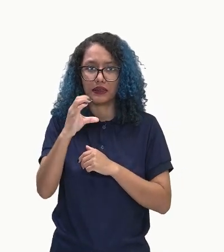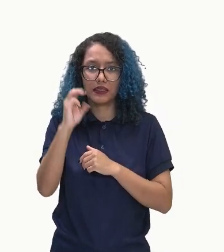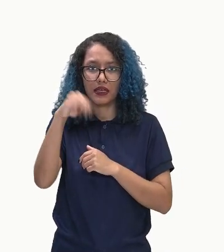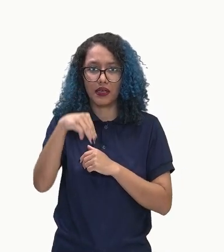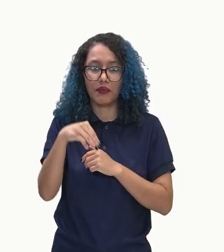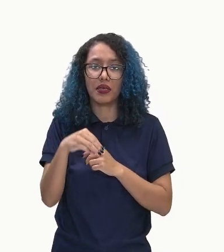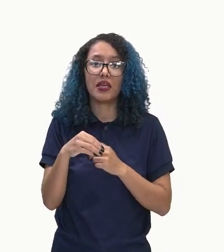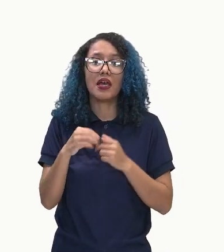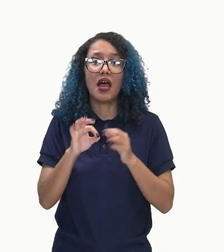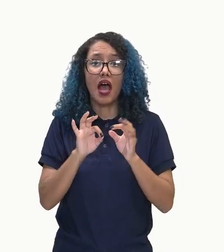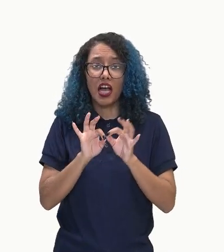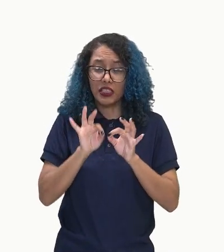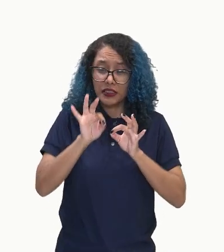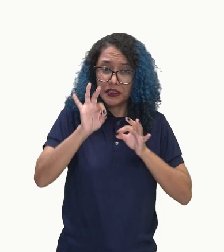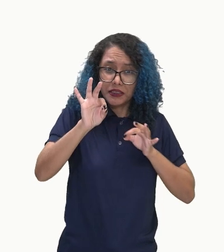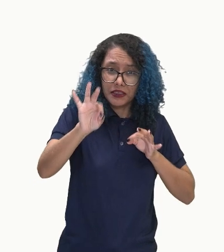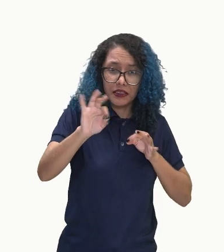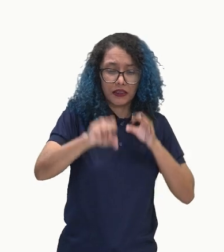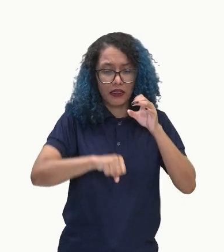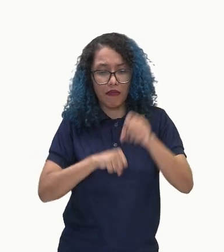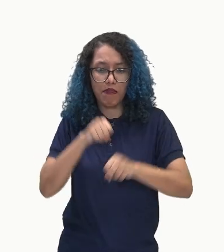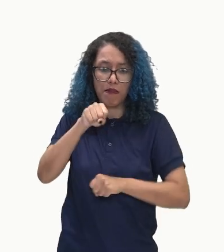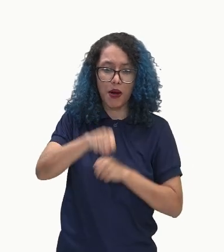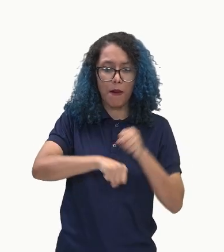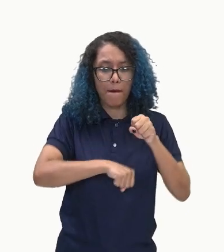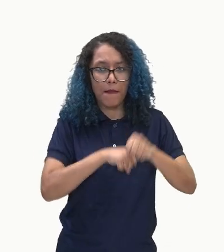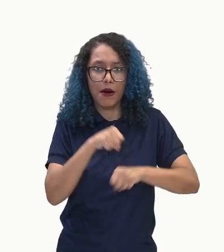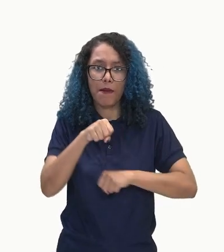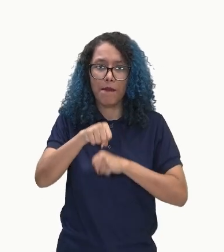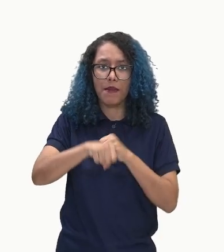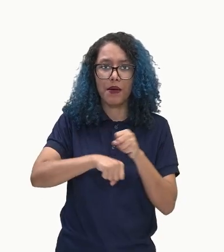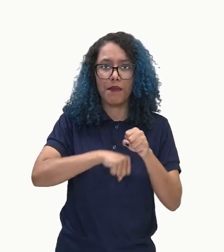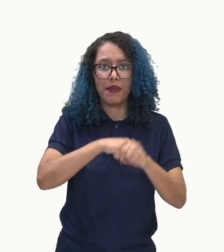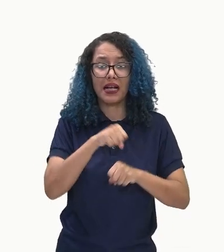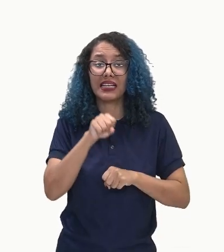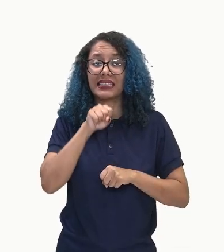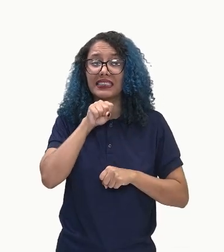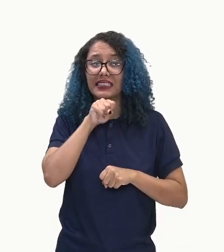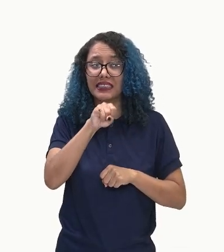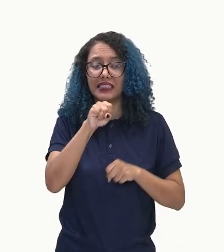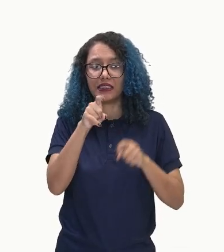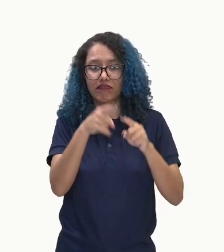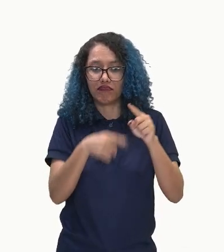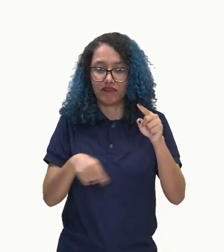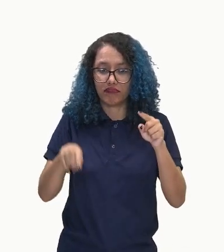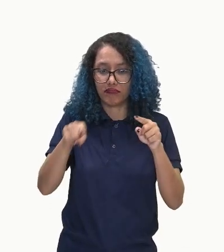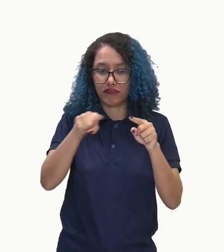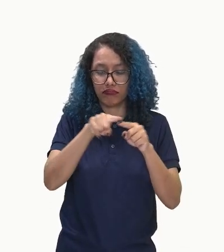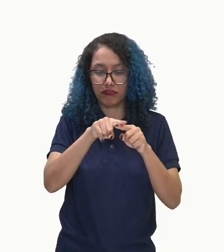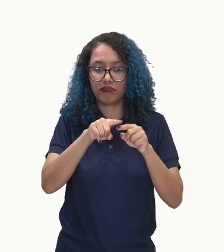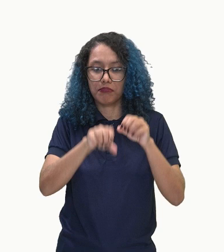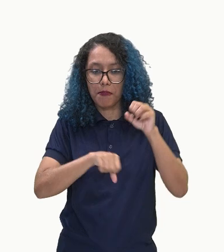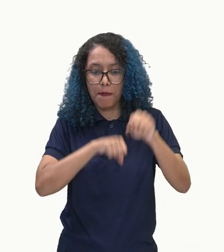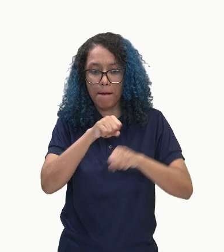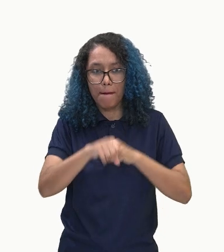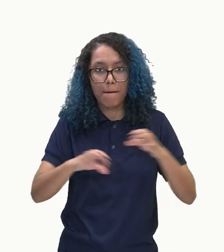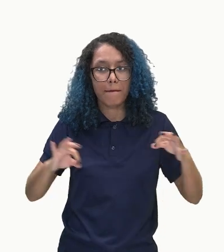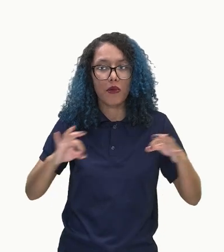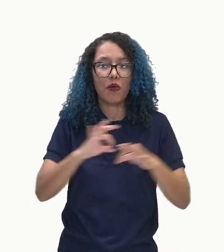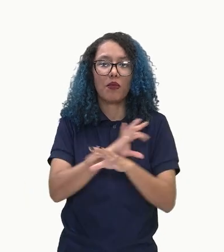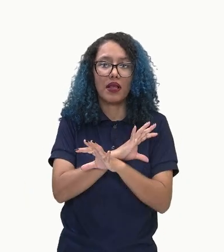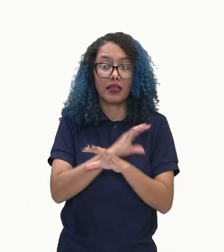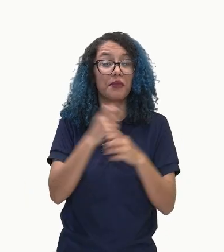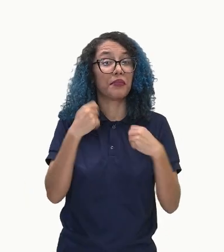distância que a bicicleta percorre em uma volta completa? E aí temos que fazer